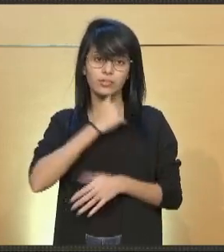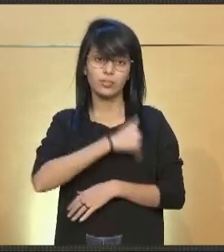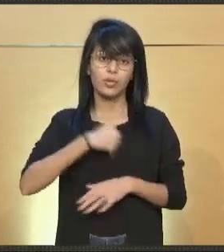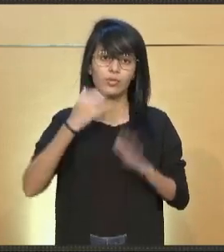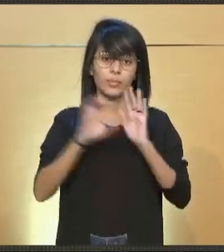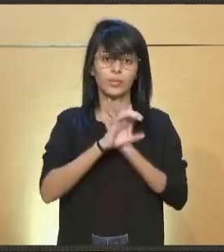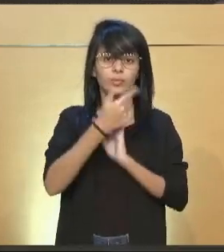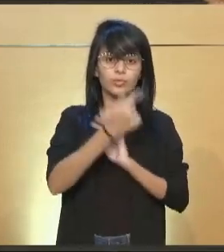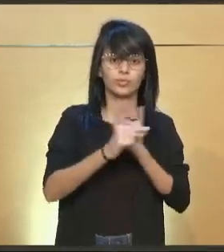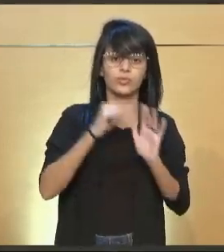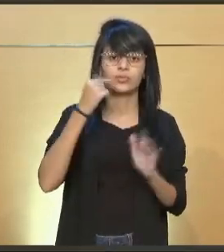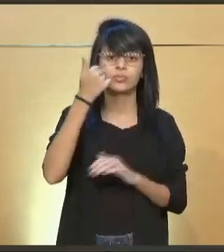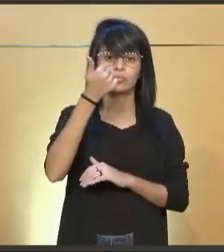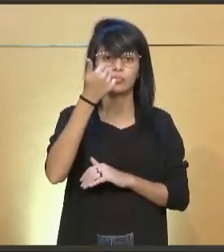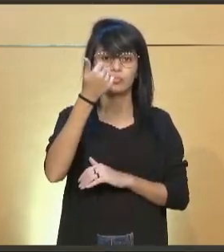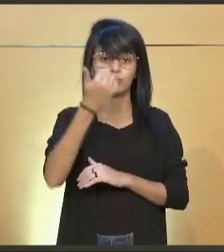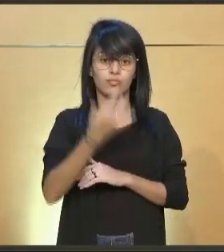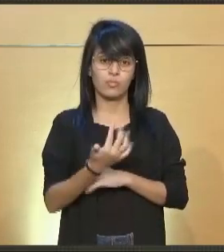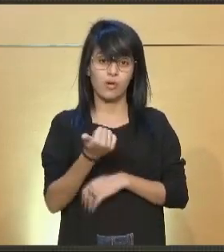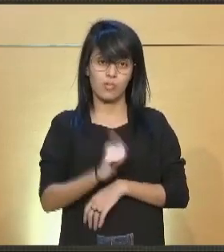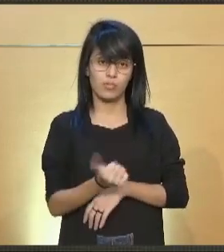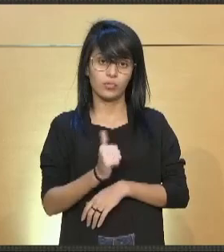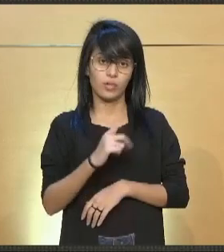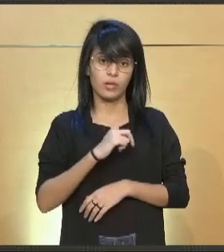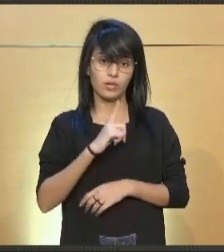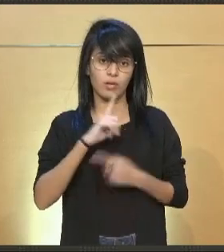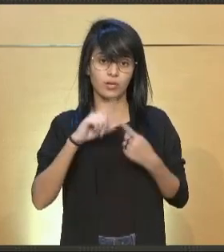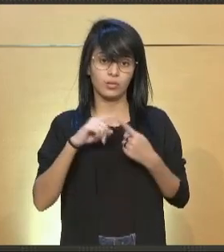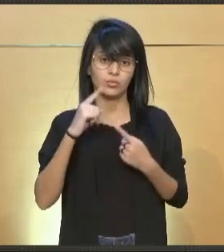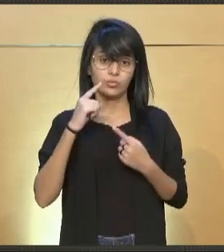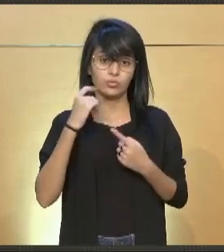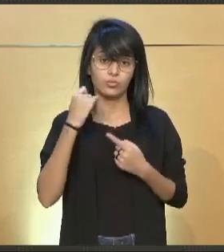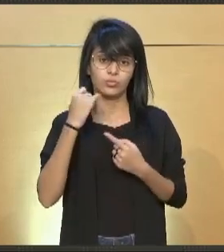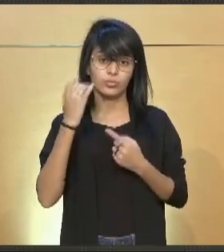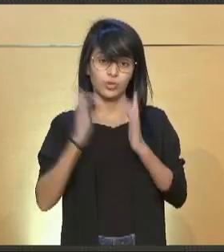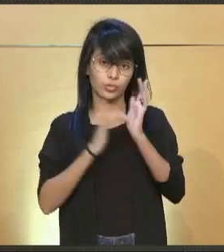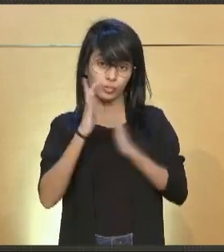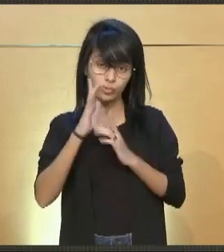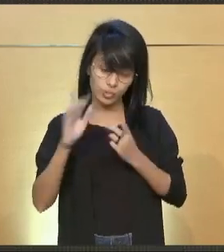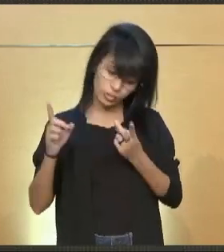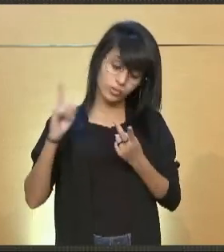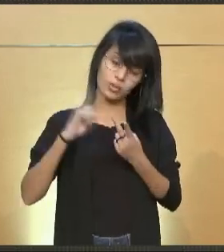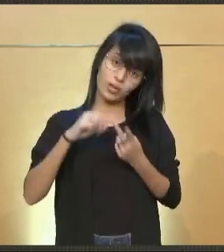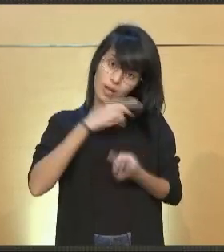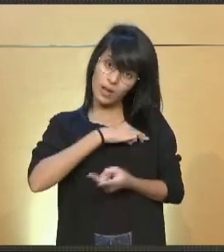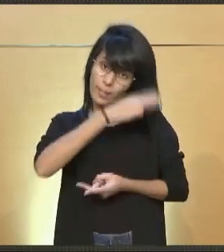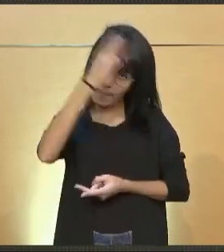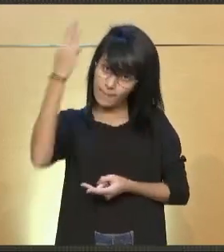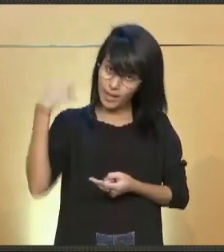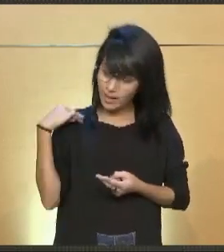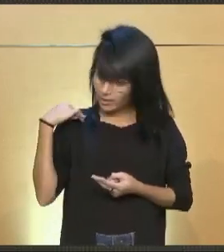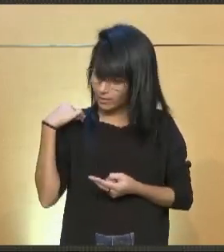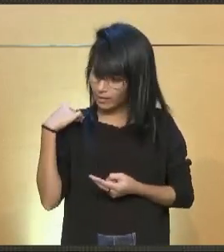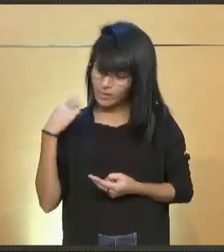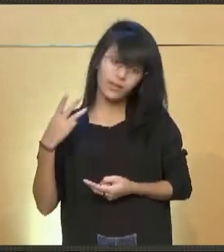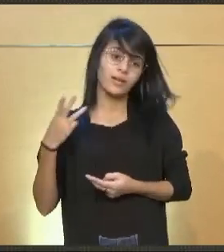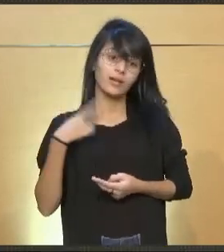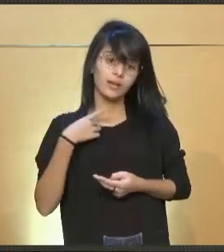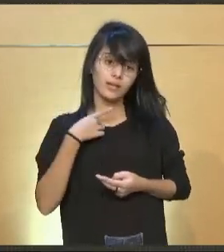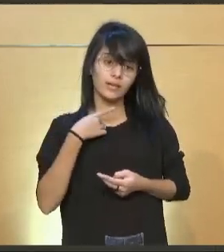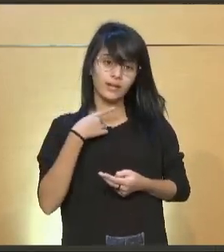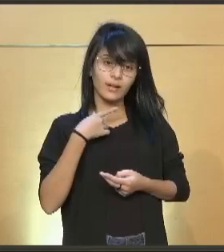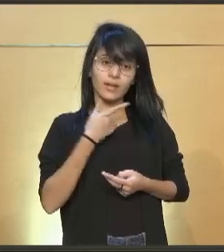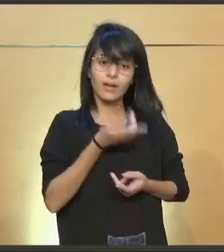11, tem Jesus. Maria diz que o vinho tinha acabado, porque eu acho que Jesus levou a galera dele toda e a galera acabou com o